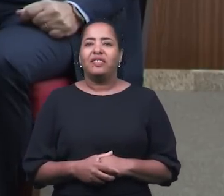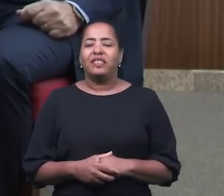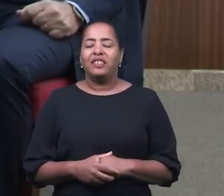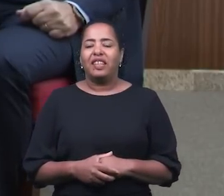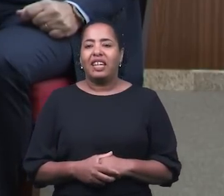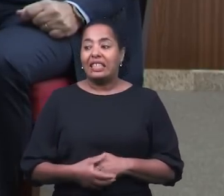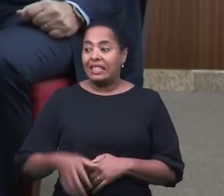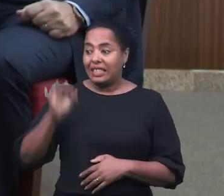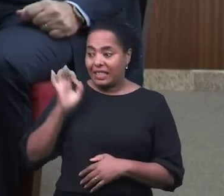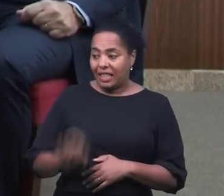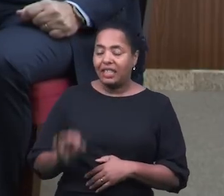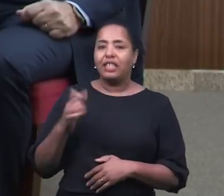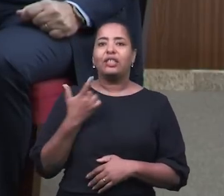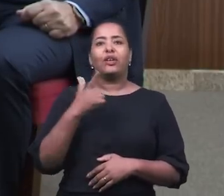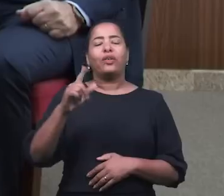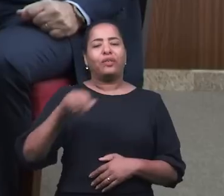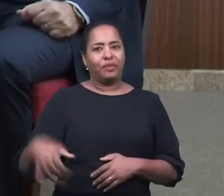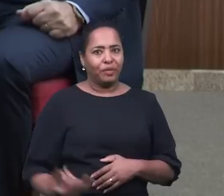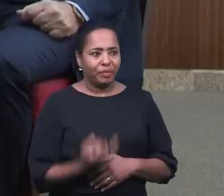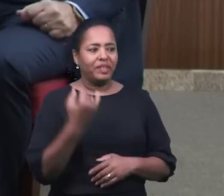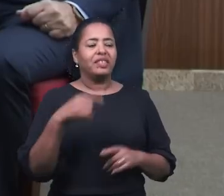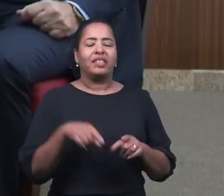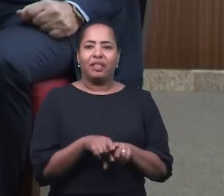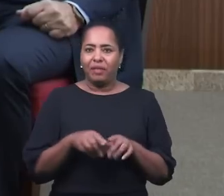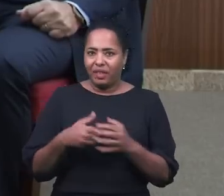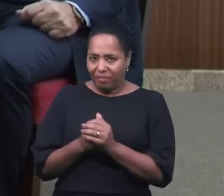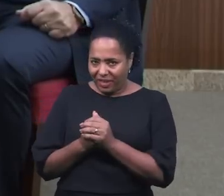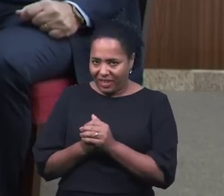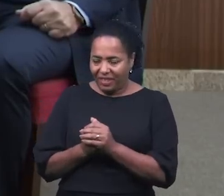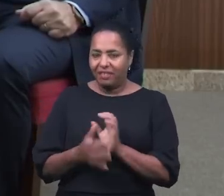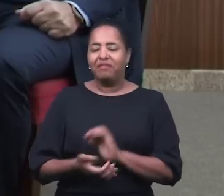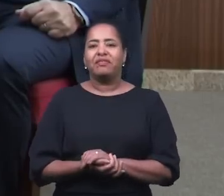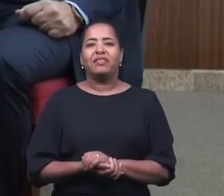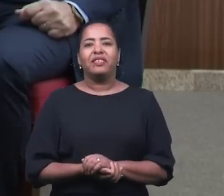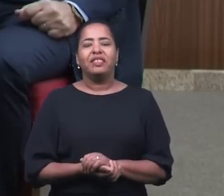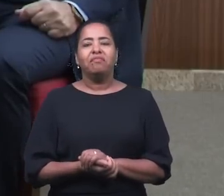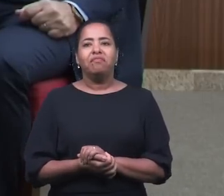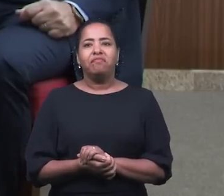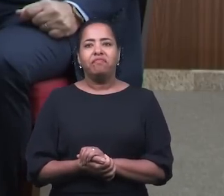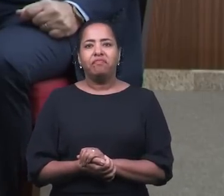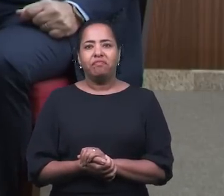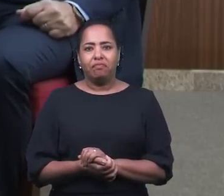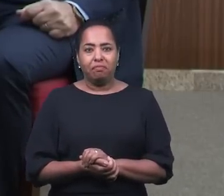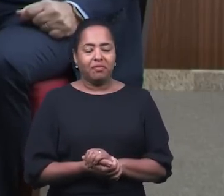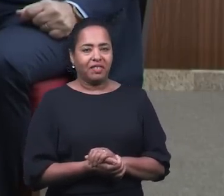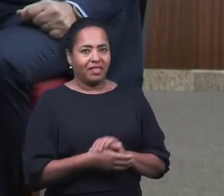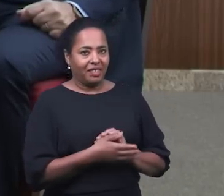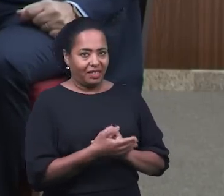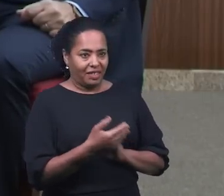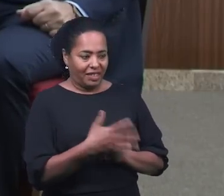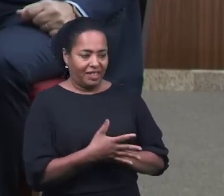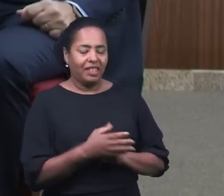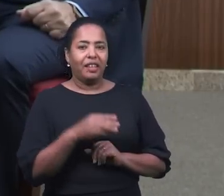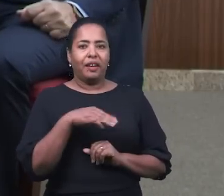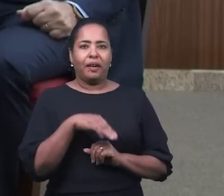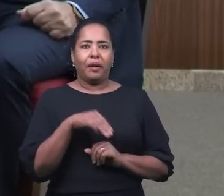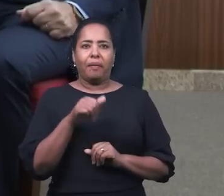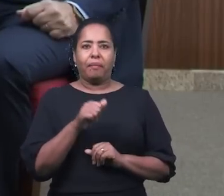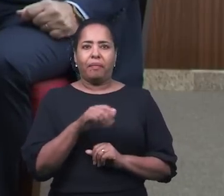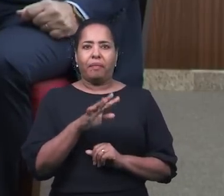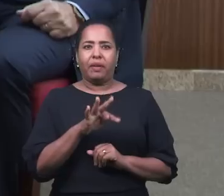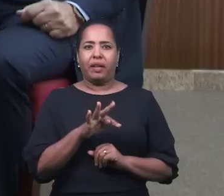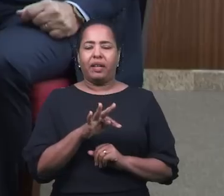vez apenas, mas certamente teremos outras oportunidades. Okay. Amém? Amém. Temos conosco aqui o jovem Mateus, ele é da igreja